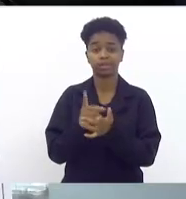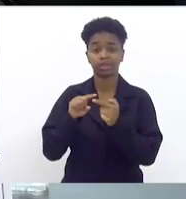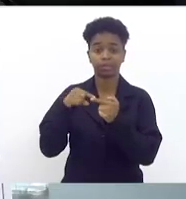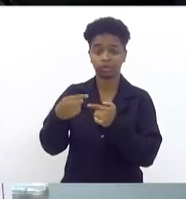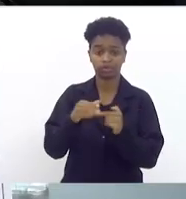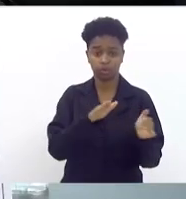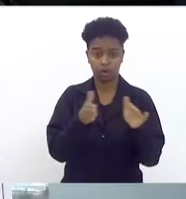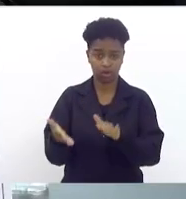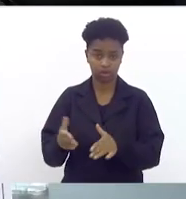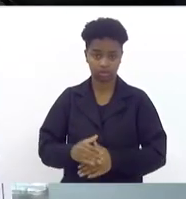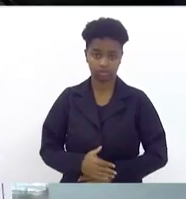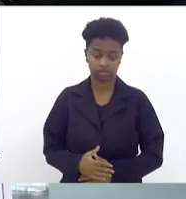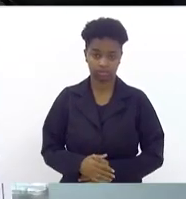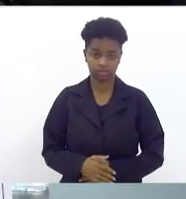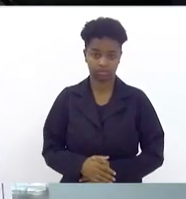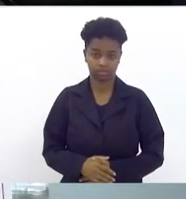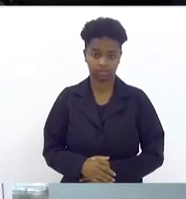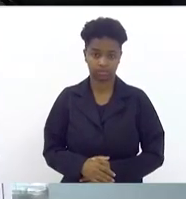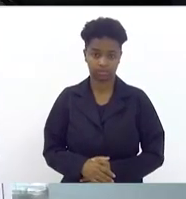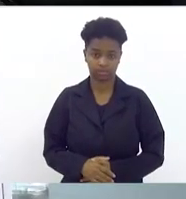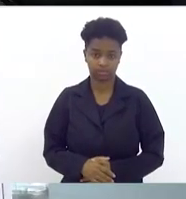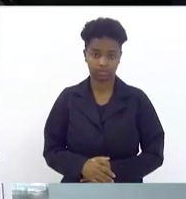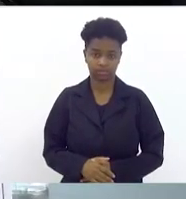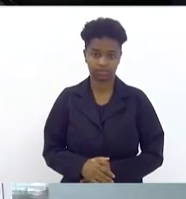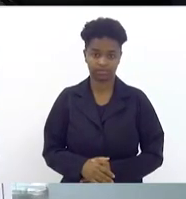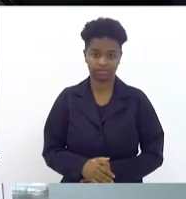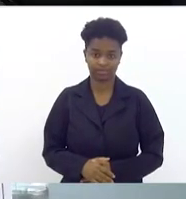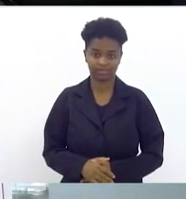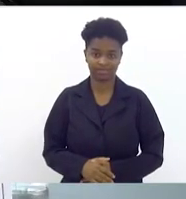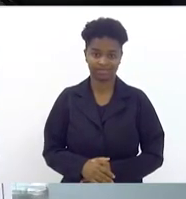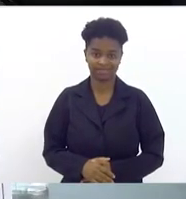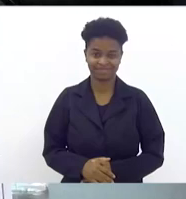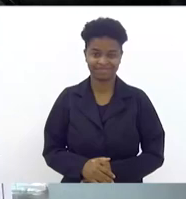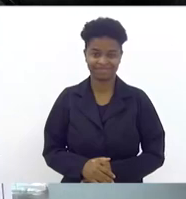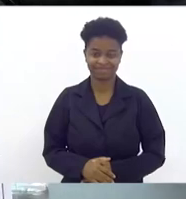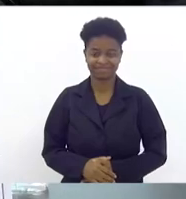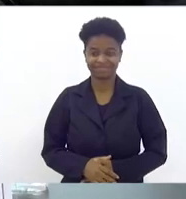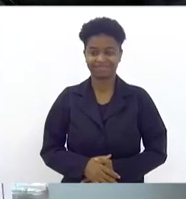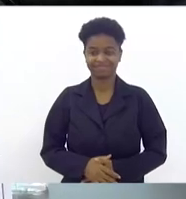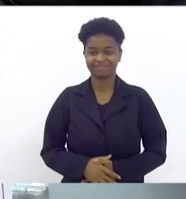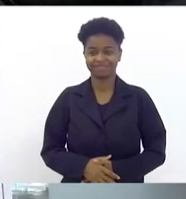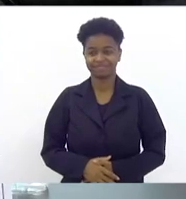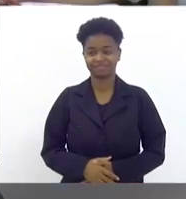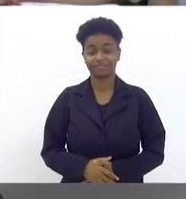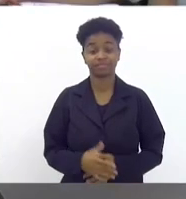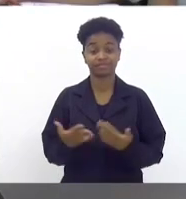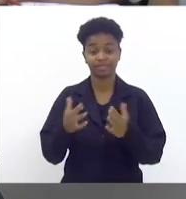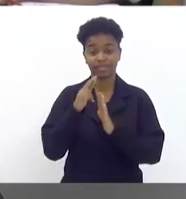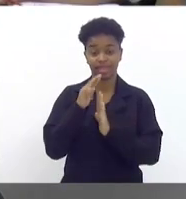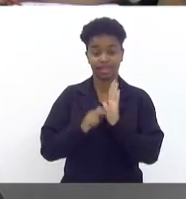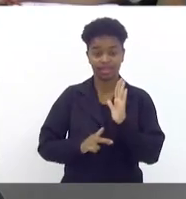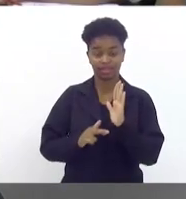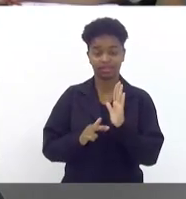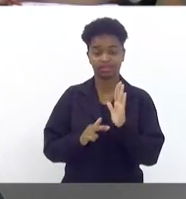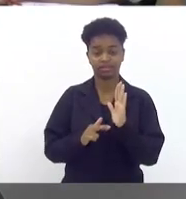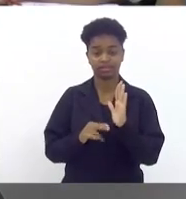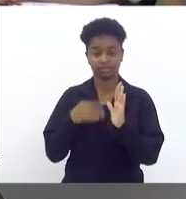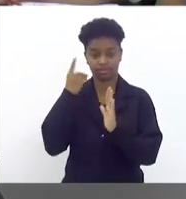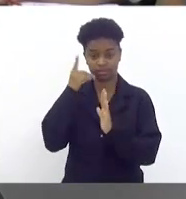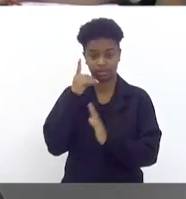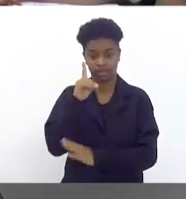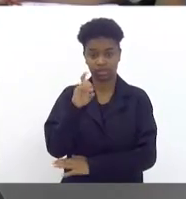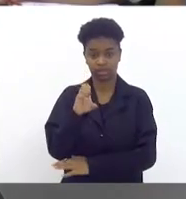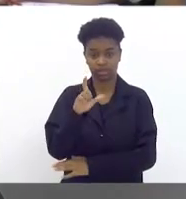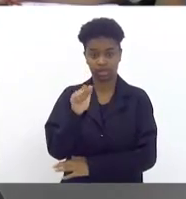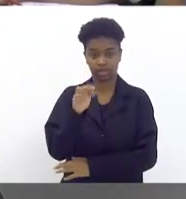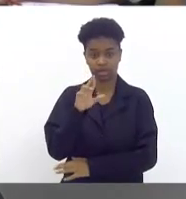sim, sempre. Sempre. Enfim, o relatório do deputado Delaroli é no sentido de